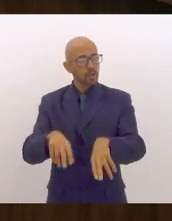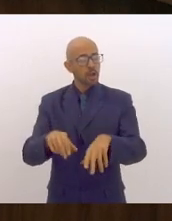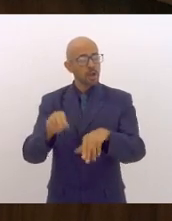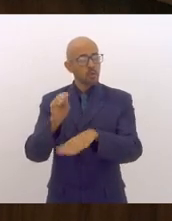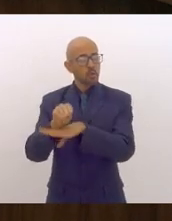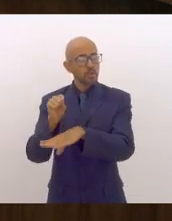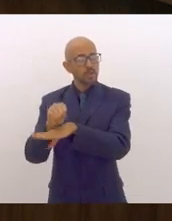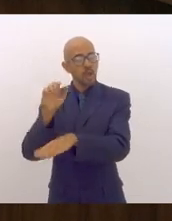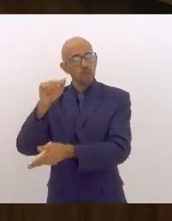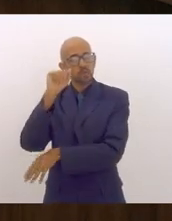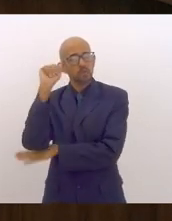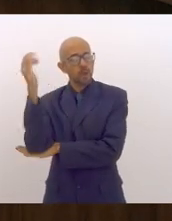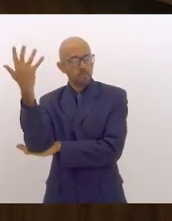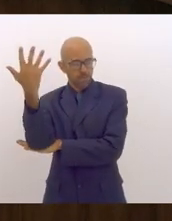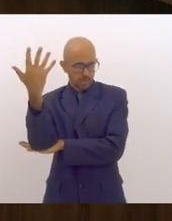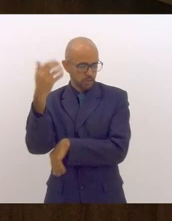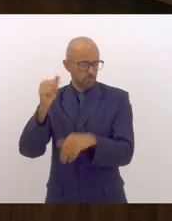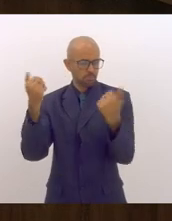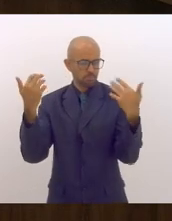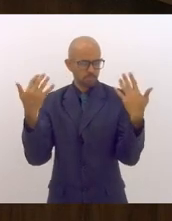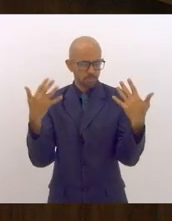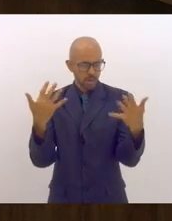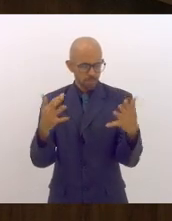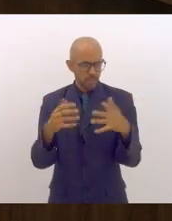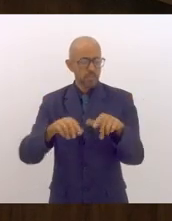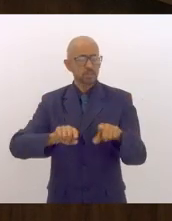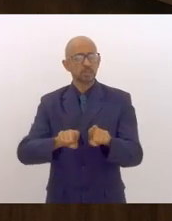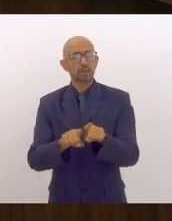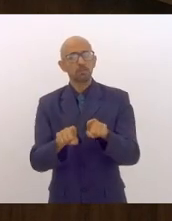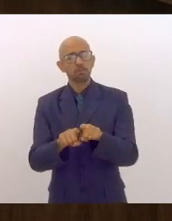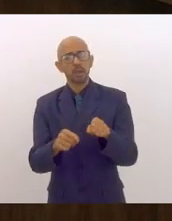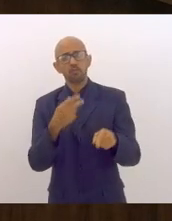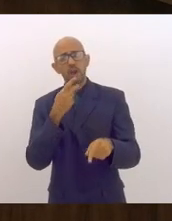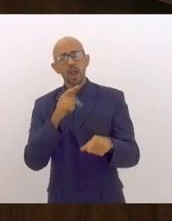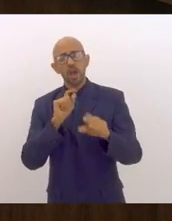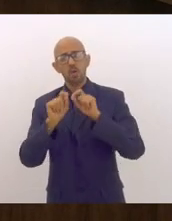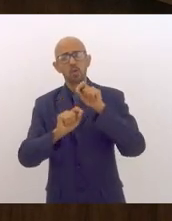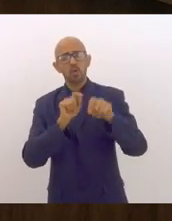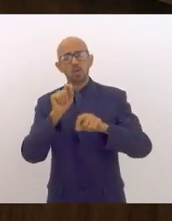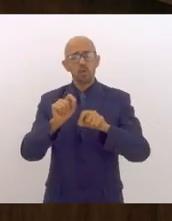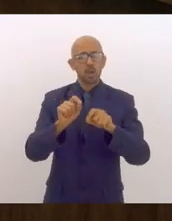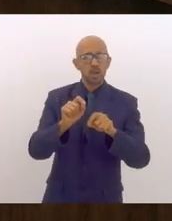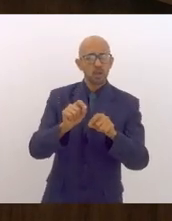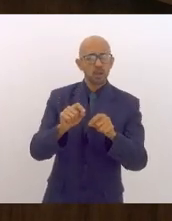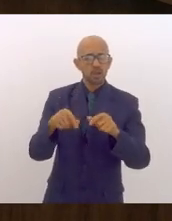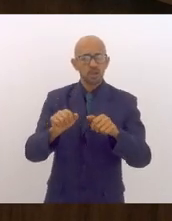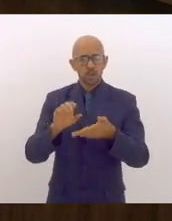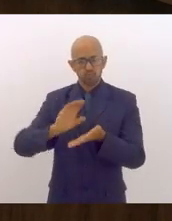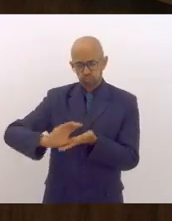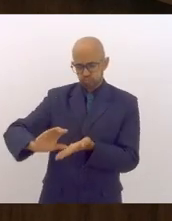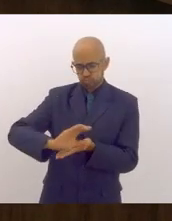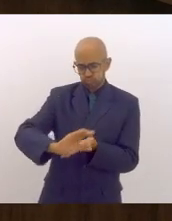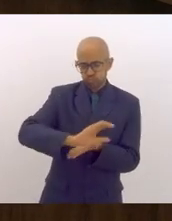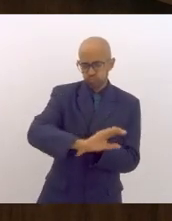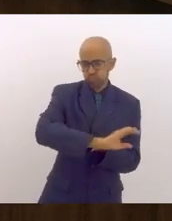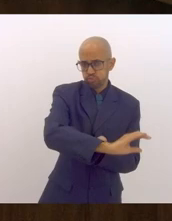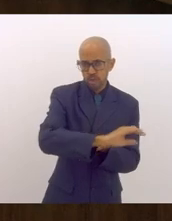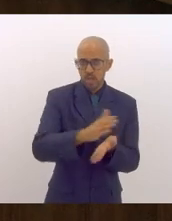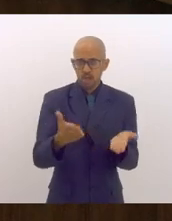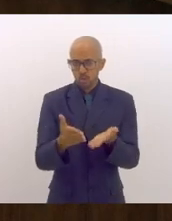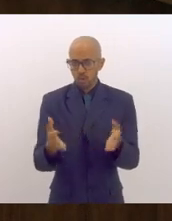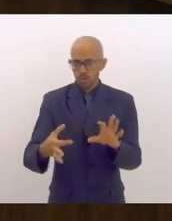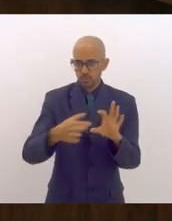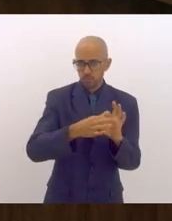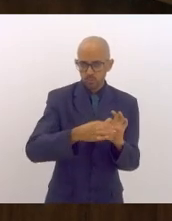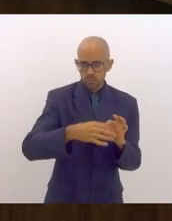recursos naturais. Então, queria fazer o registro e mais, que a execução desses recursos financeiros agora vinculados à Política Estadual